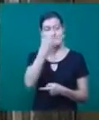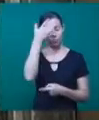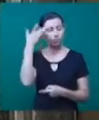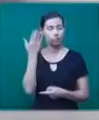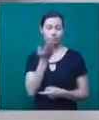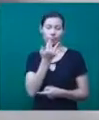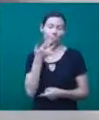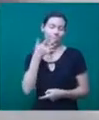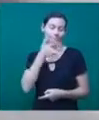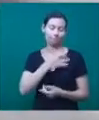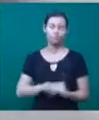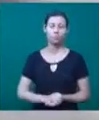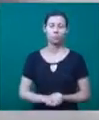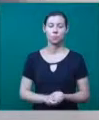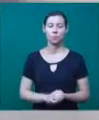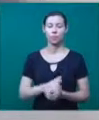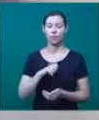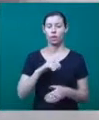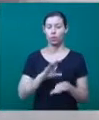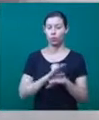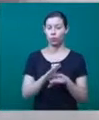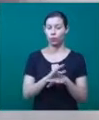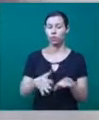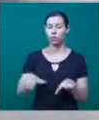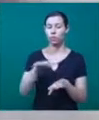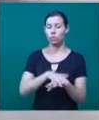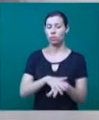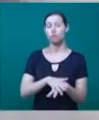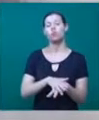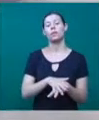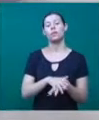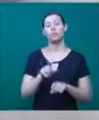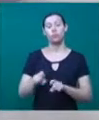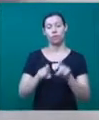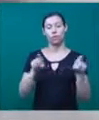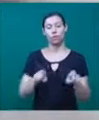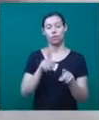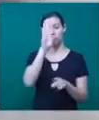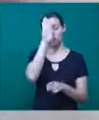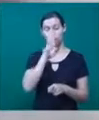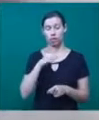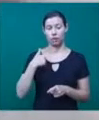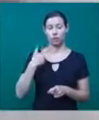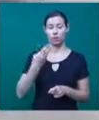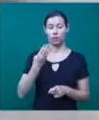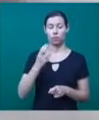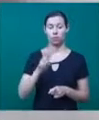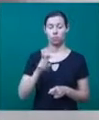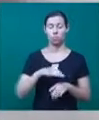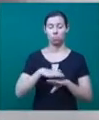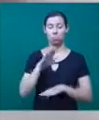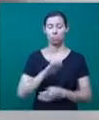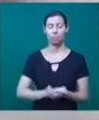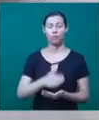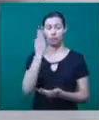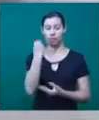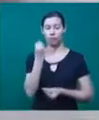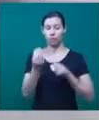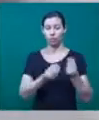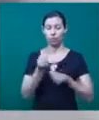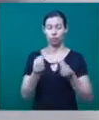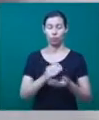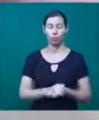gosto popular? Tem curso de inclusão digital de graça para quem tem mais de 45 anos. Você vai saber como